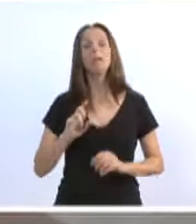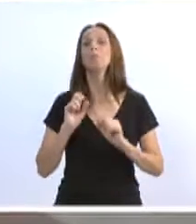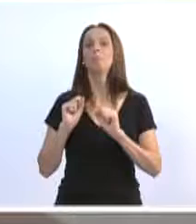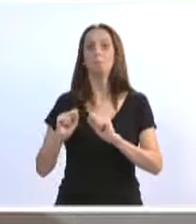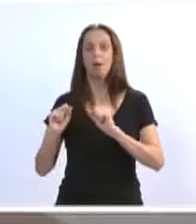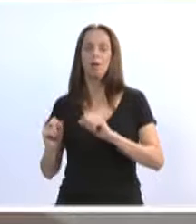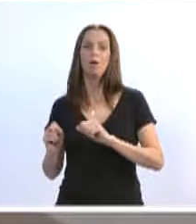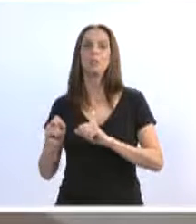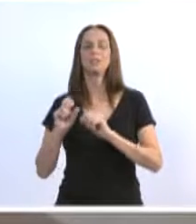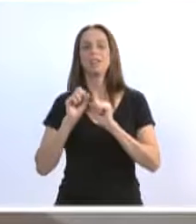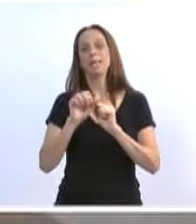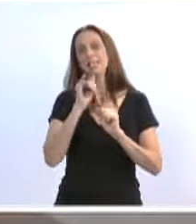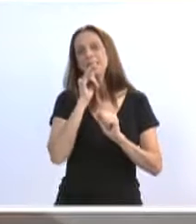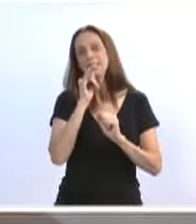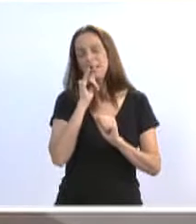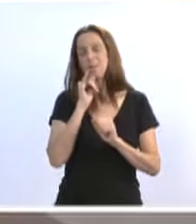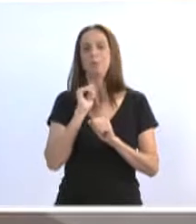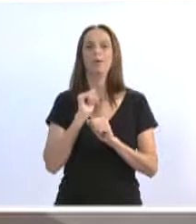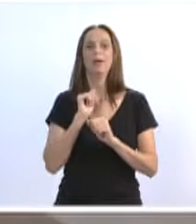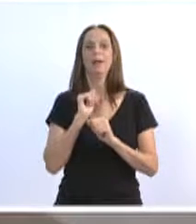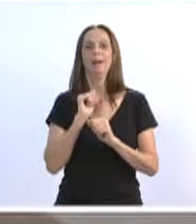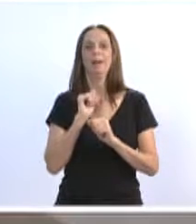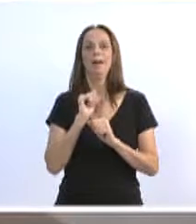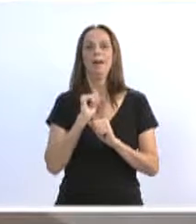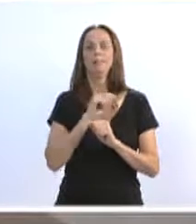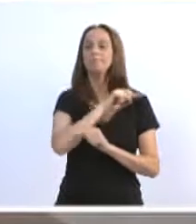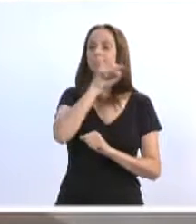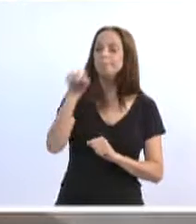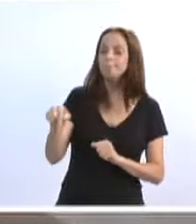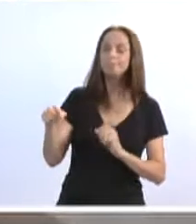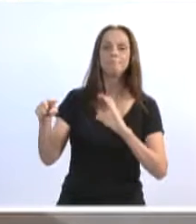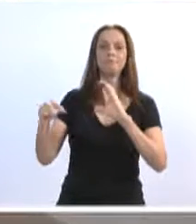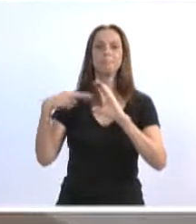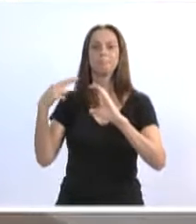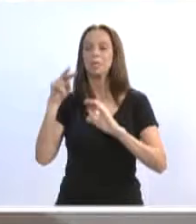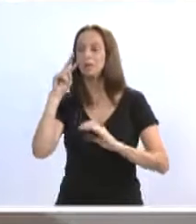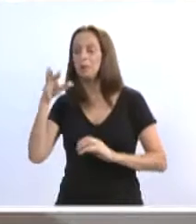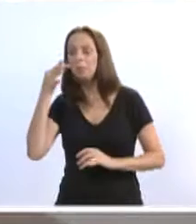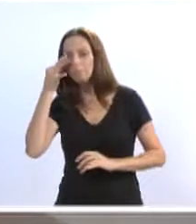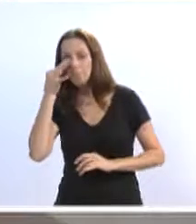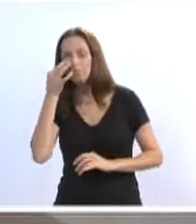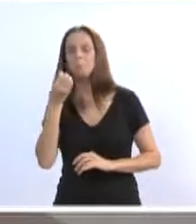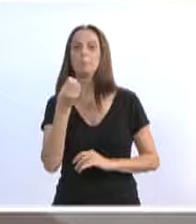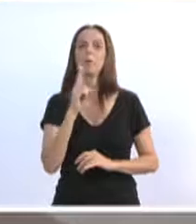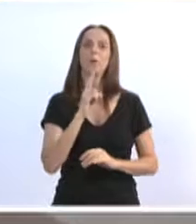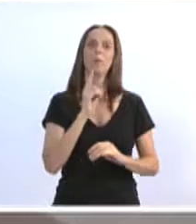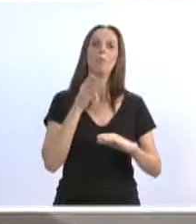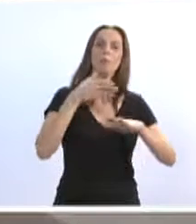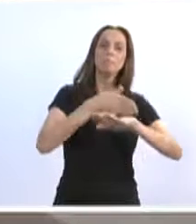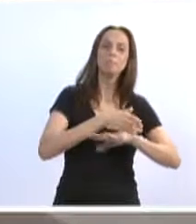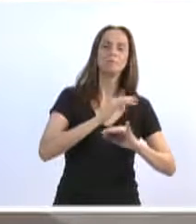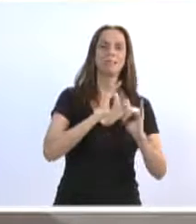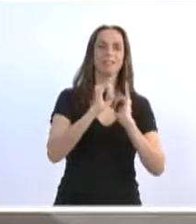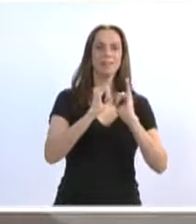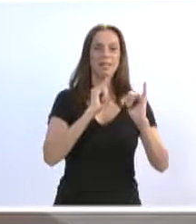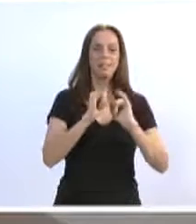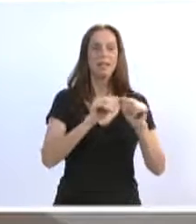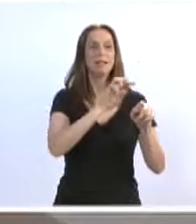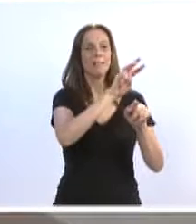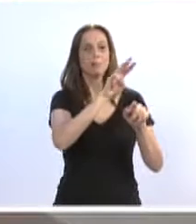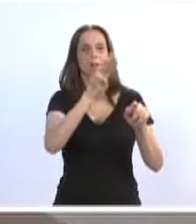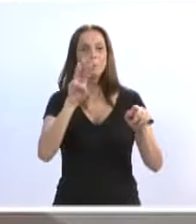da ouvidoria, pode vir aqui, ou pelo acesso à internet, acessar todos os números, todas